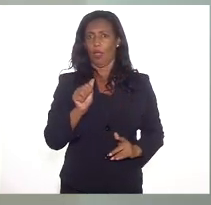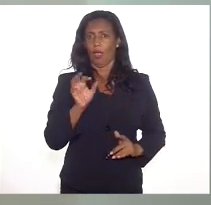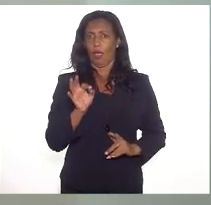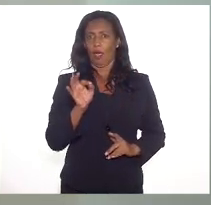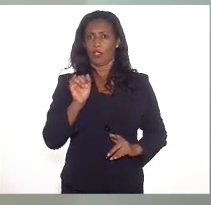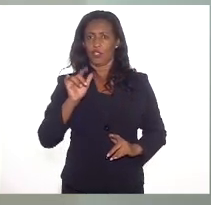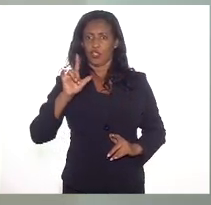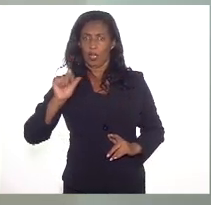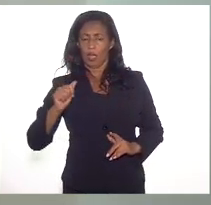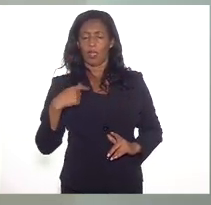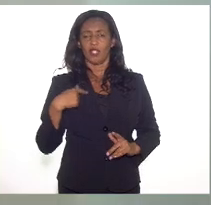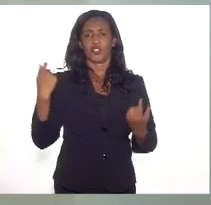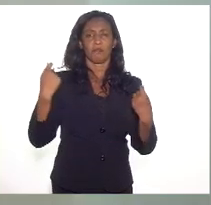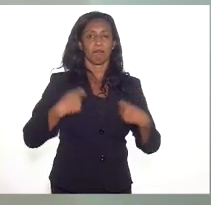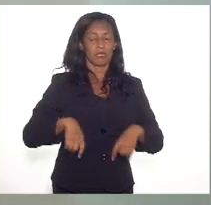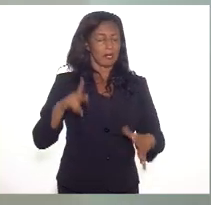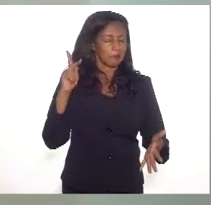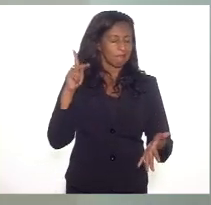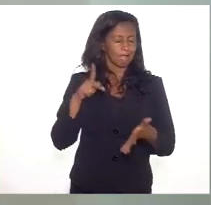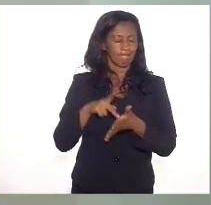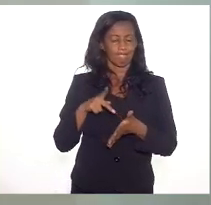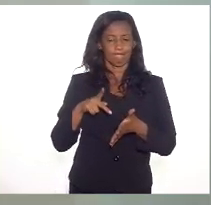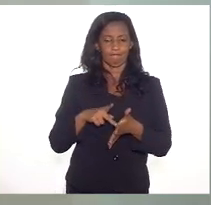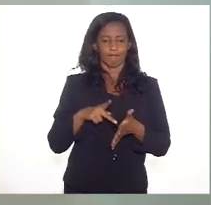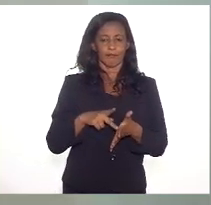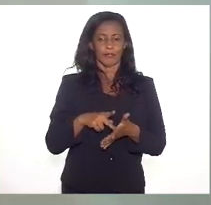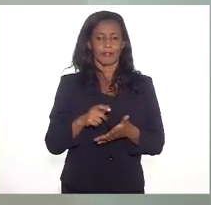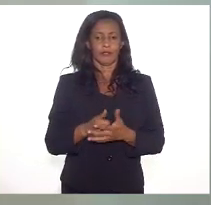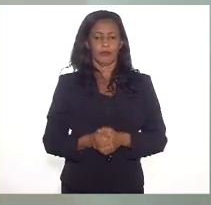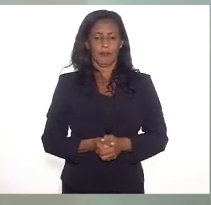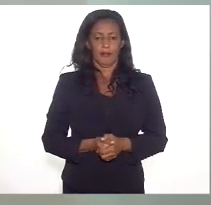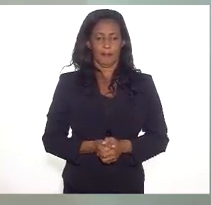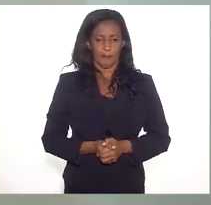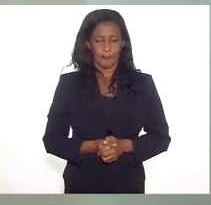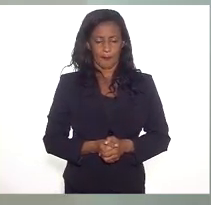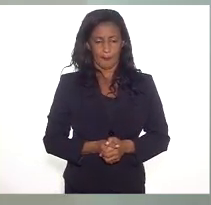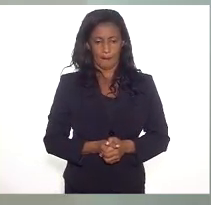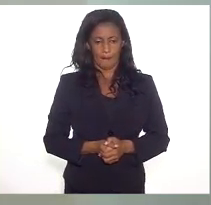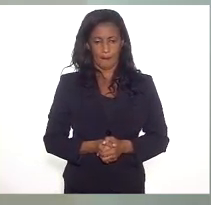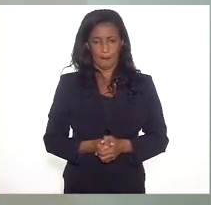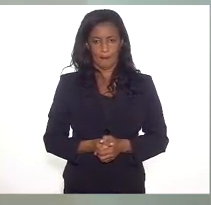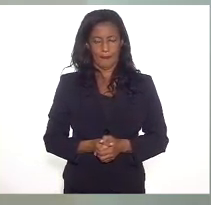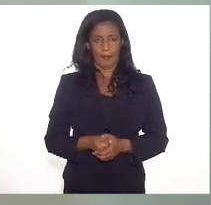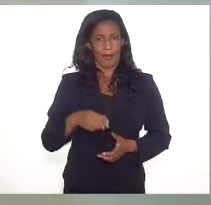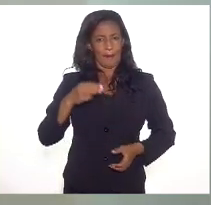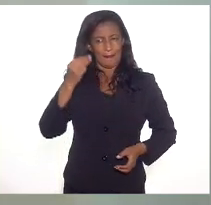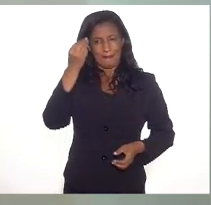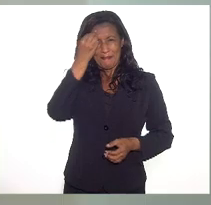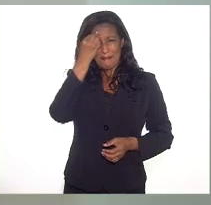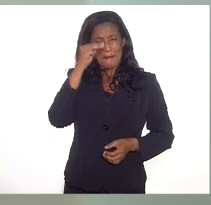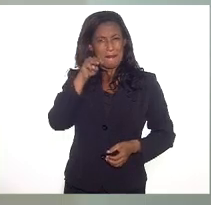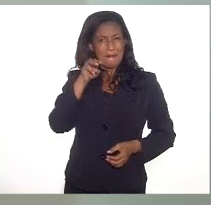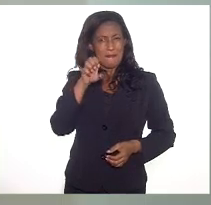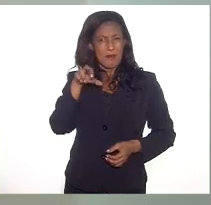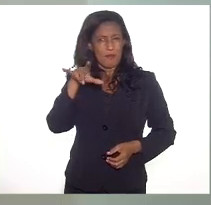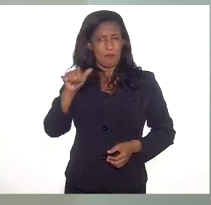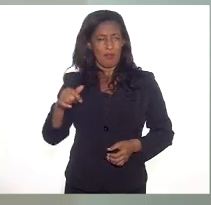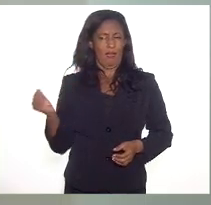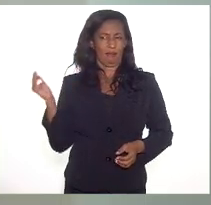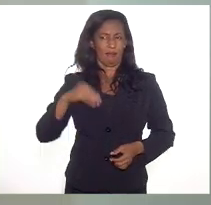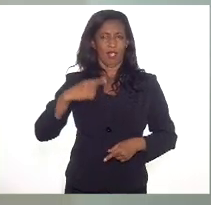precisa, de fato, senhor presidente, ter datas e memorar essas datas e trazer a discussão,